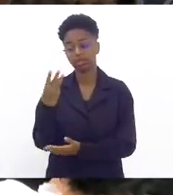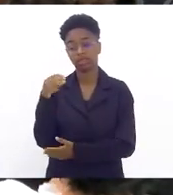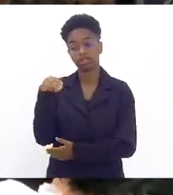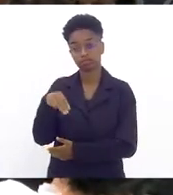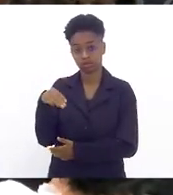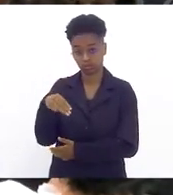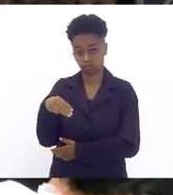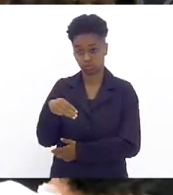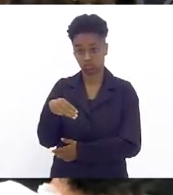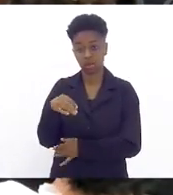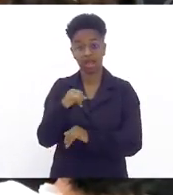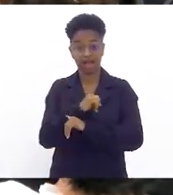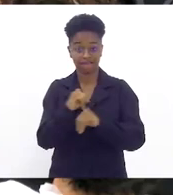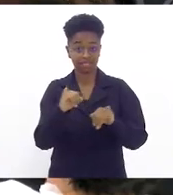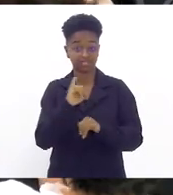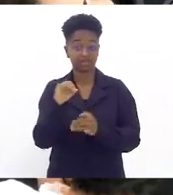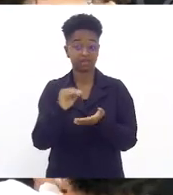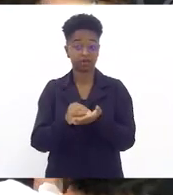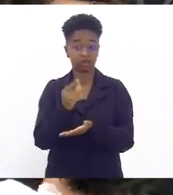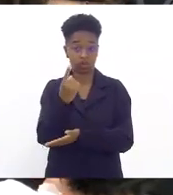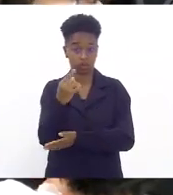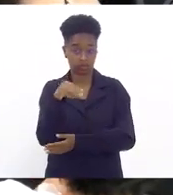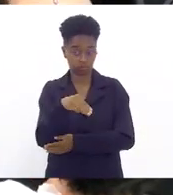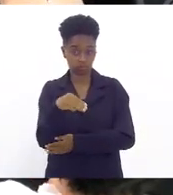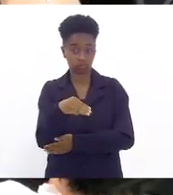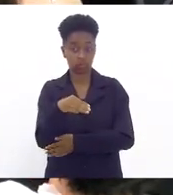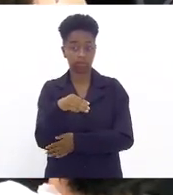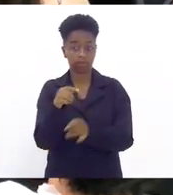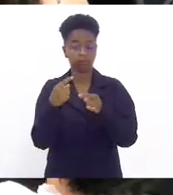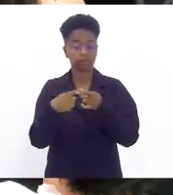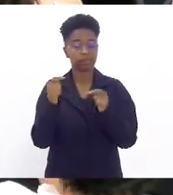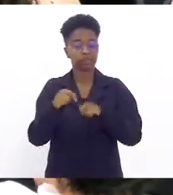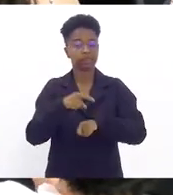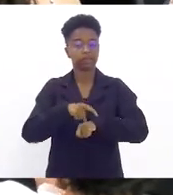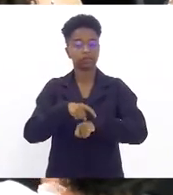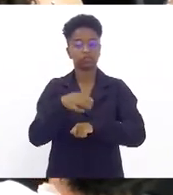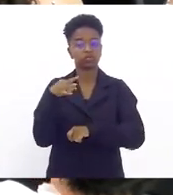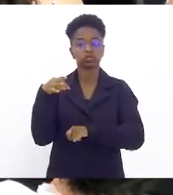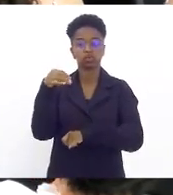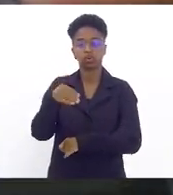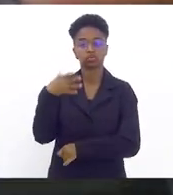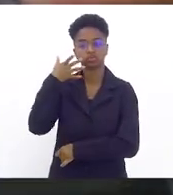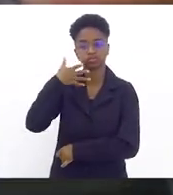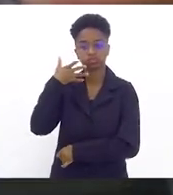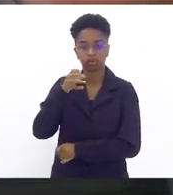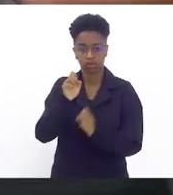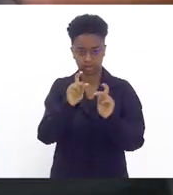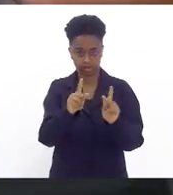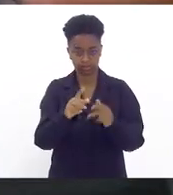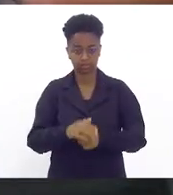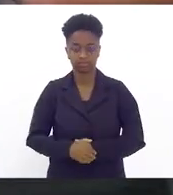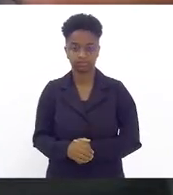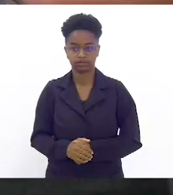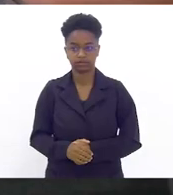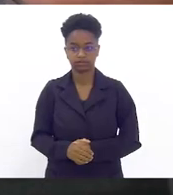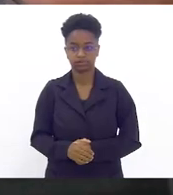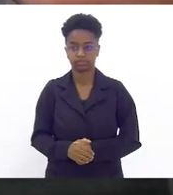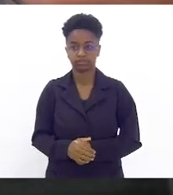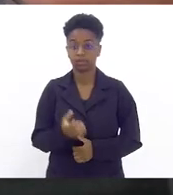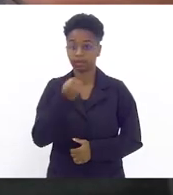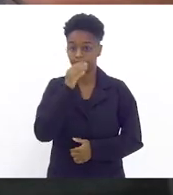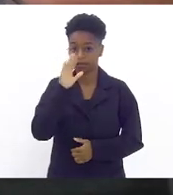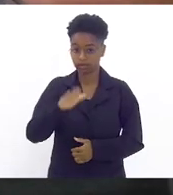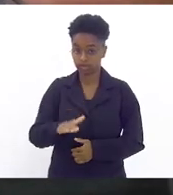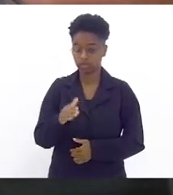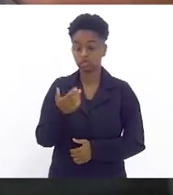avisa quando tiver faltando um para dar tempo de todo mundo poder falar tá bom vamos aí por favorinha Boa tarde